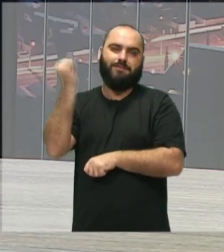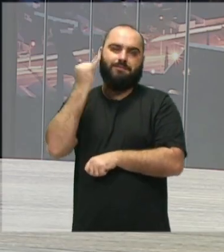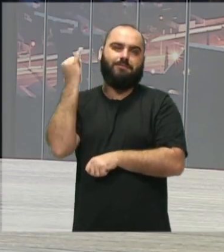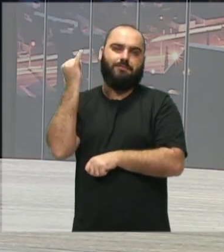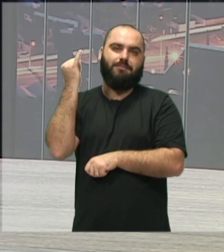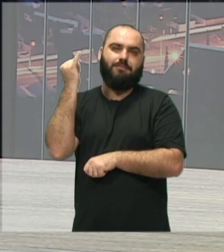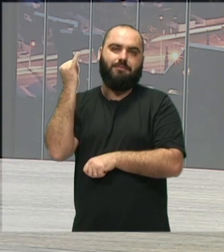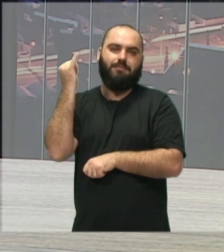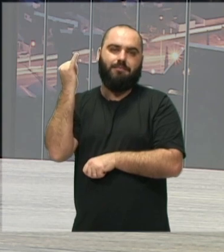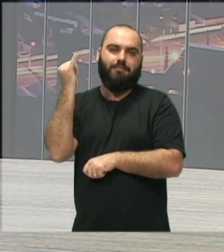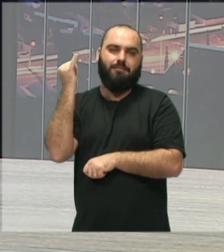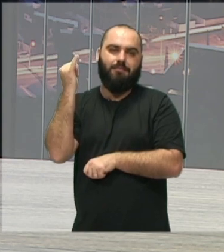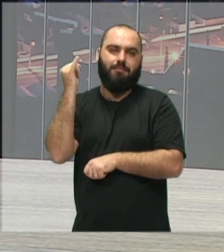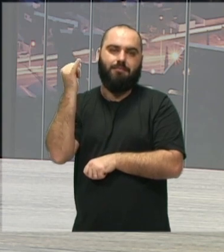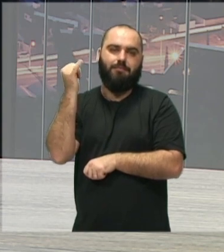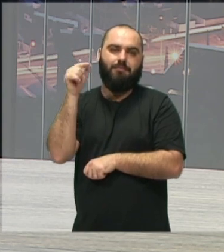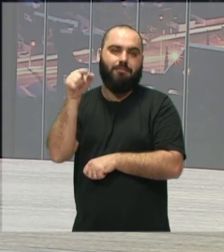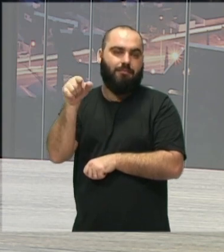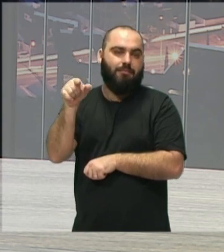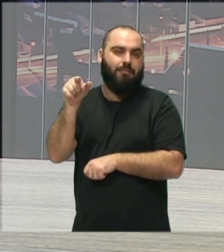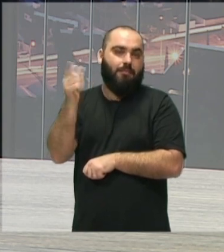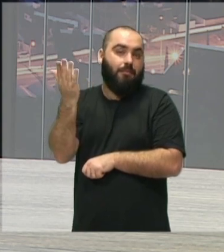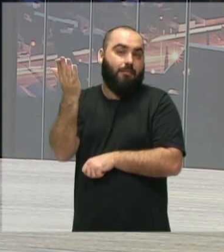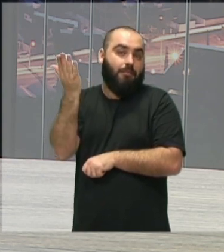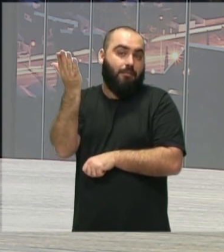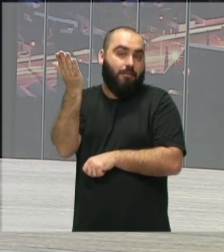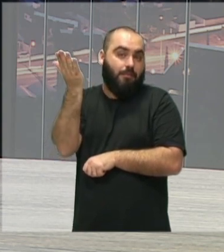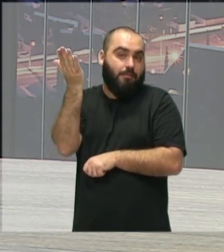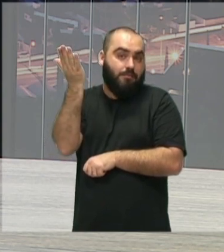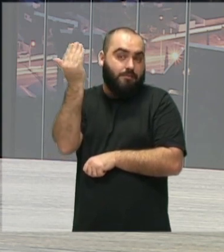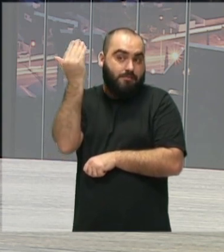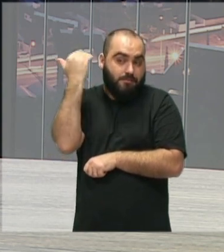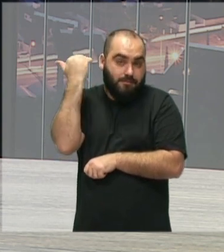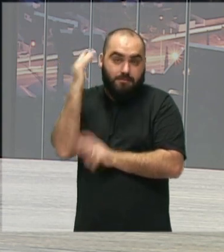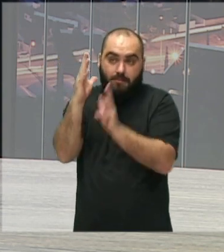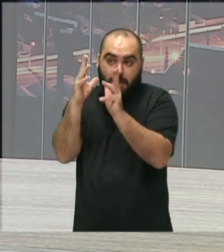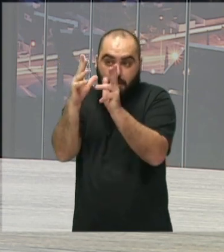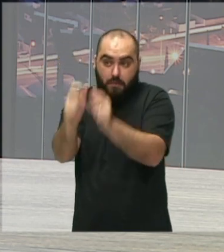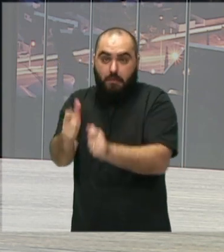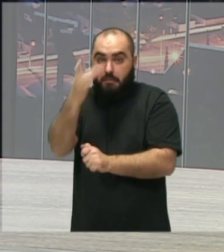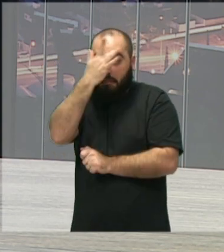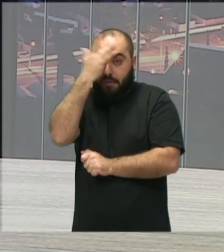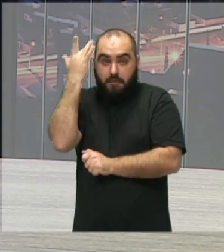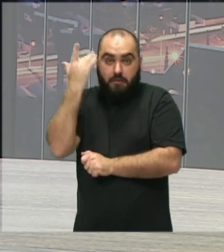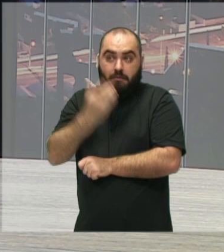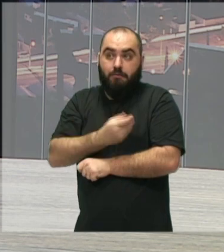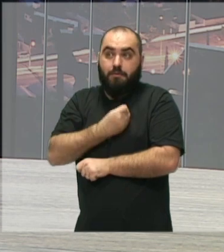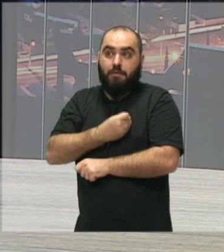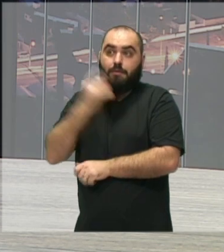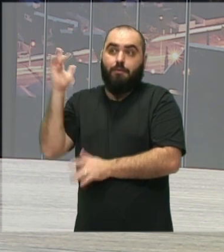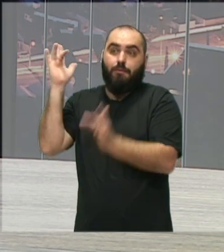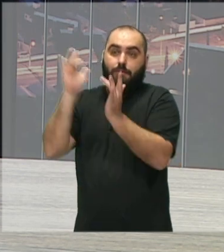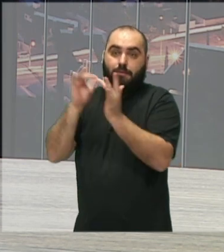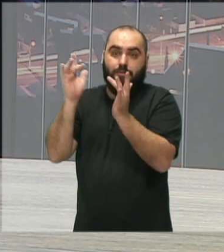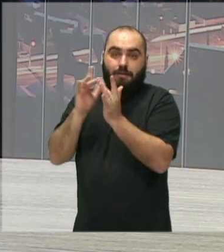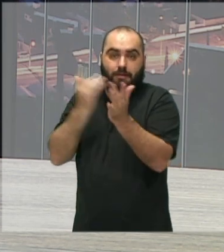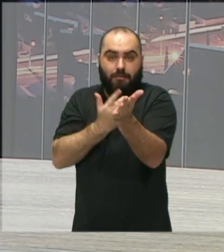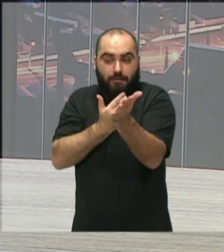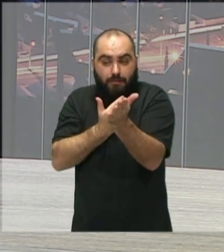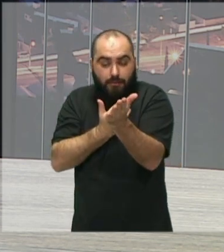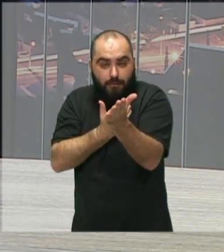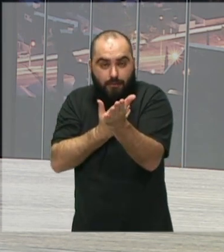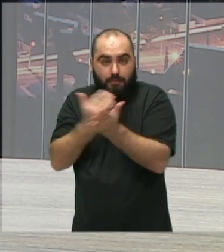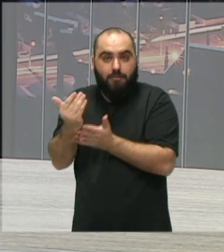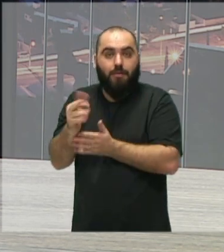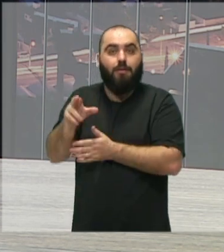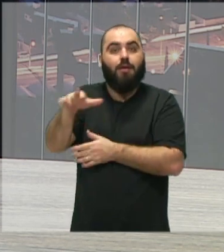acervo do que foi feito por todas as pessoas que passaram aqui, começaram a colonizar